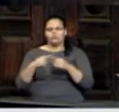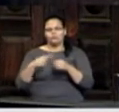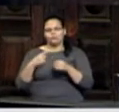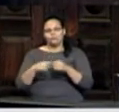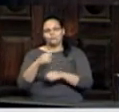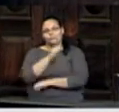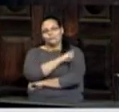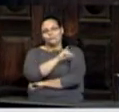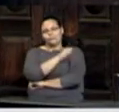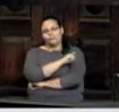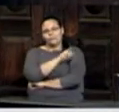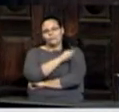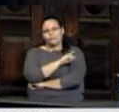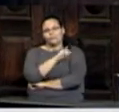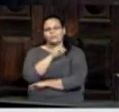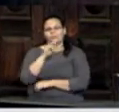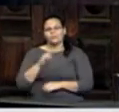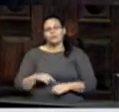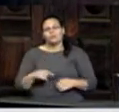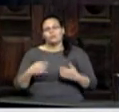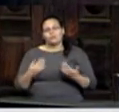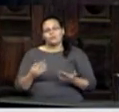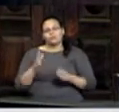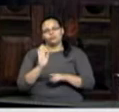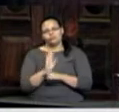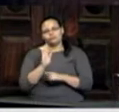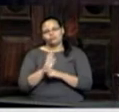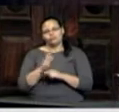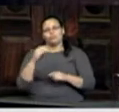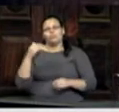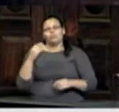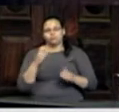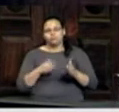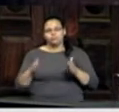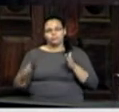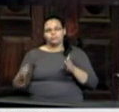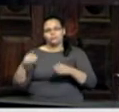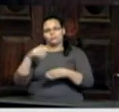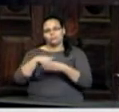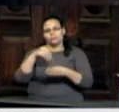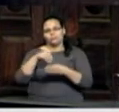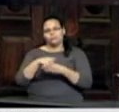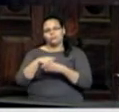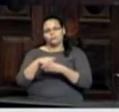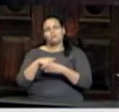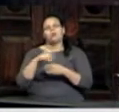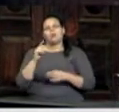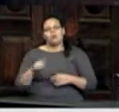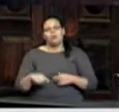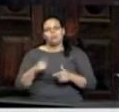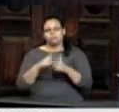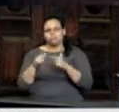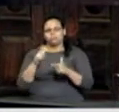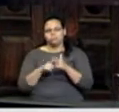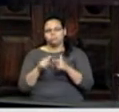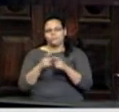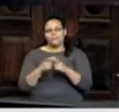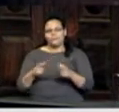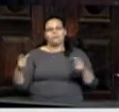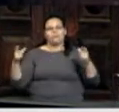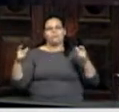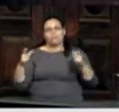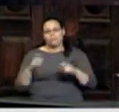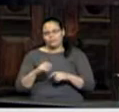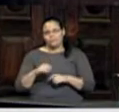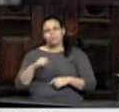Janeiro. Essa grave rasura no processo eleitoral é tão somente parte de um problema maior, bem